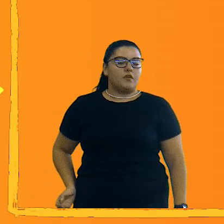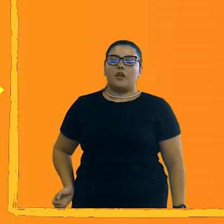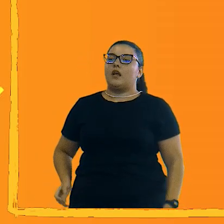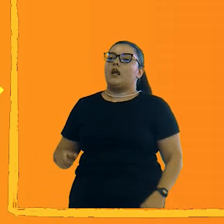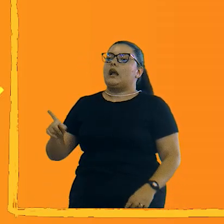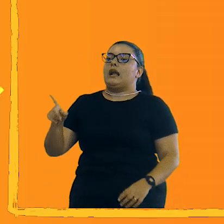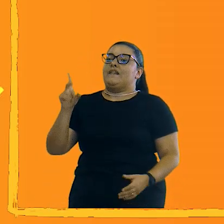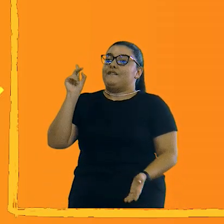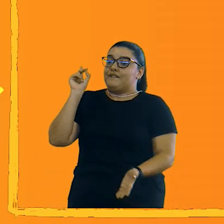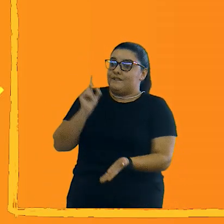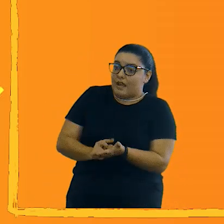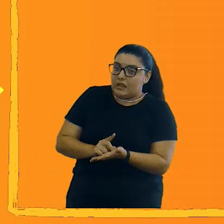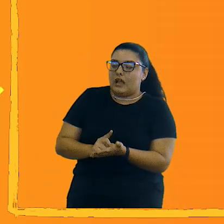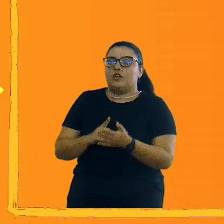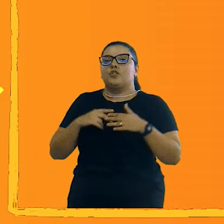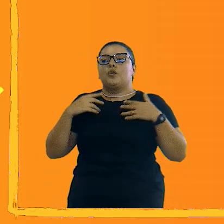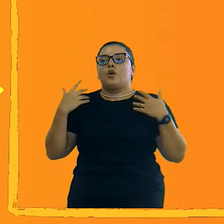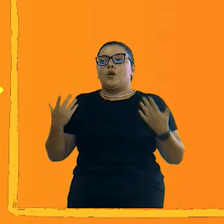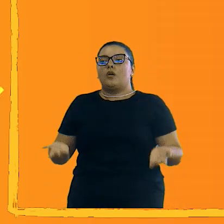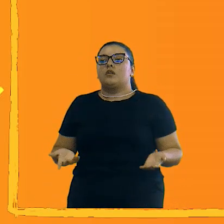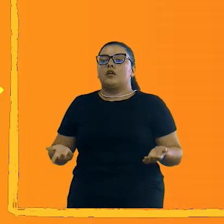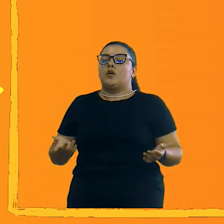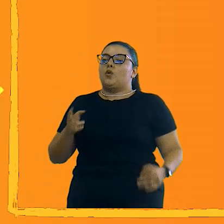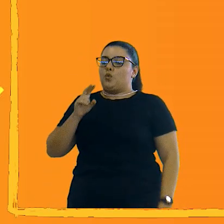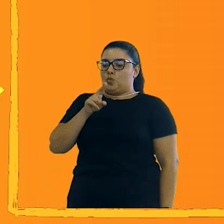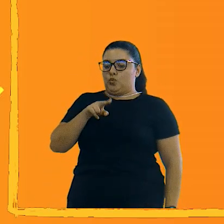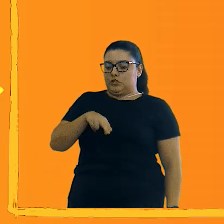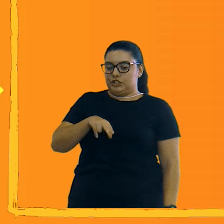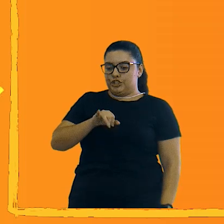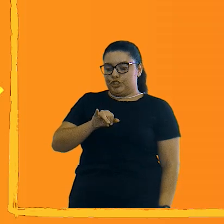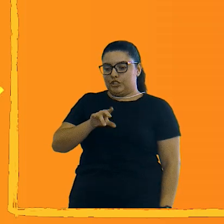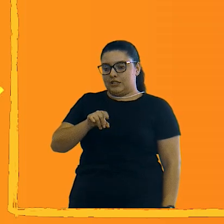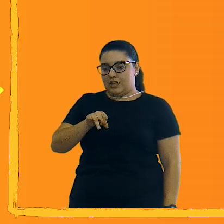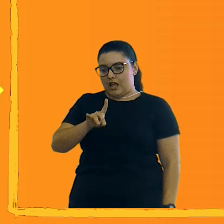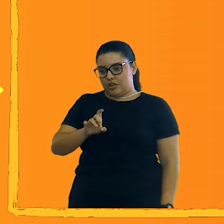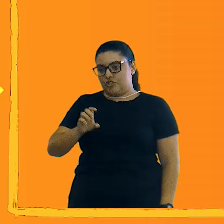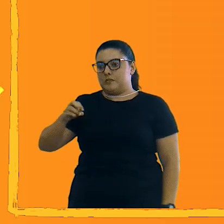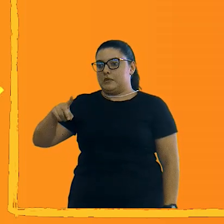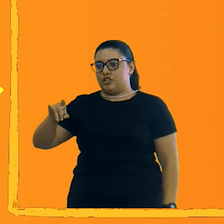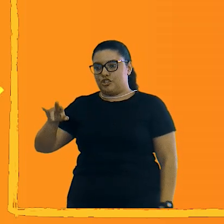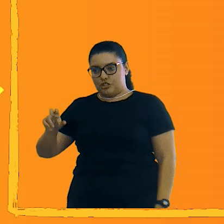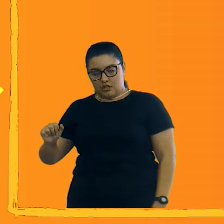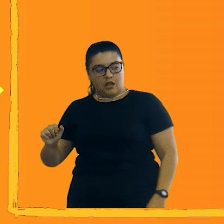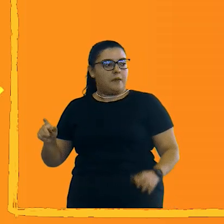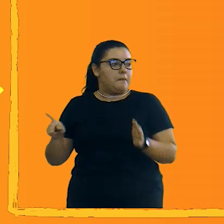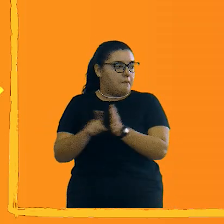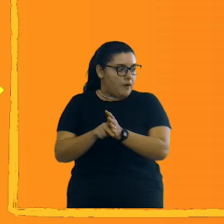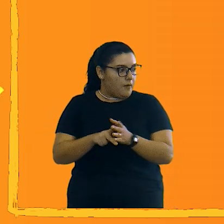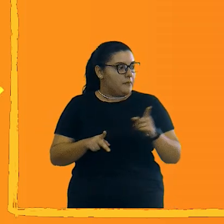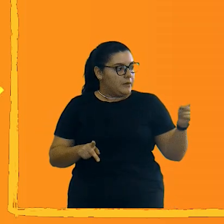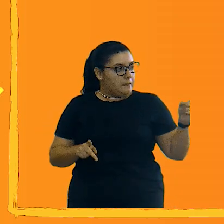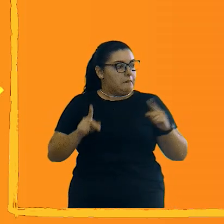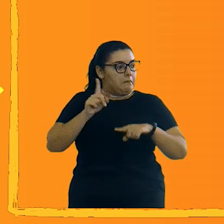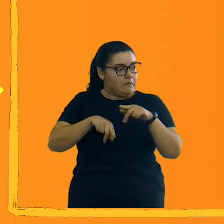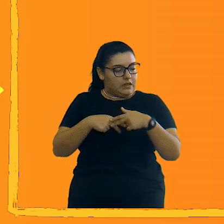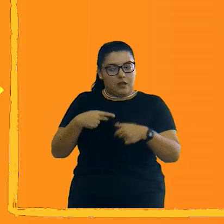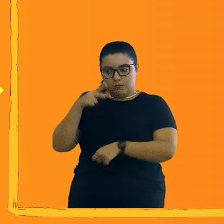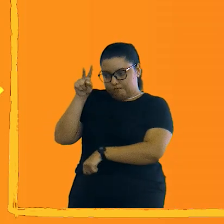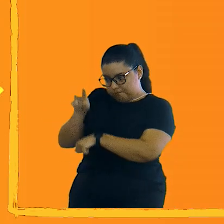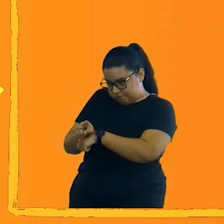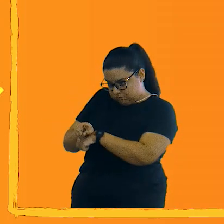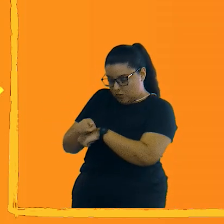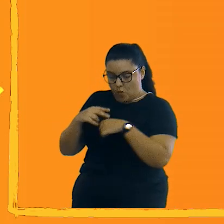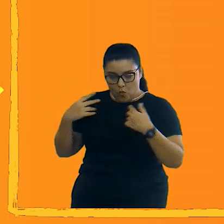que expressa corretamente uma unidade de medida para a grandeza que esse equipamento monitora